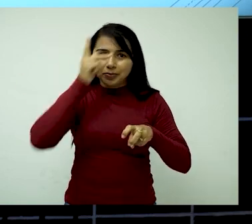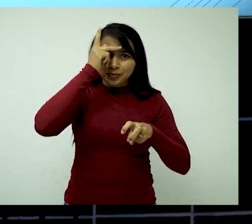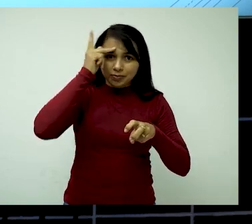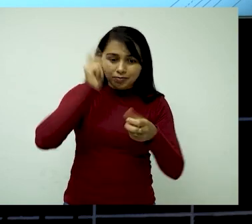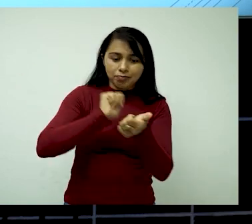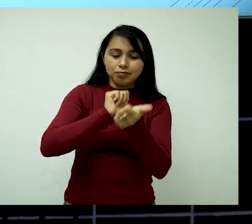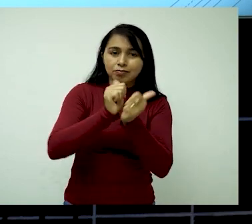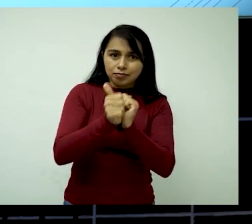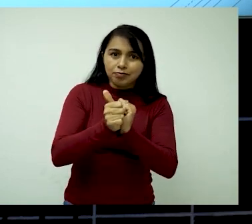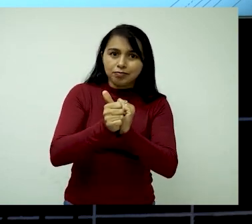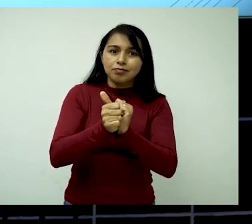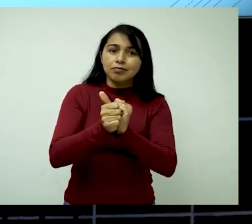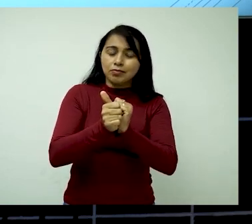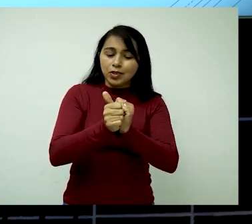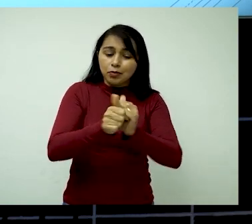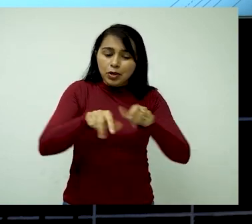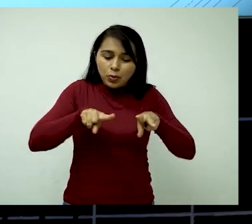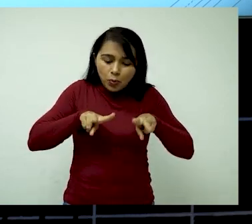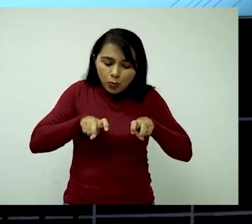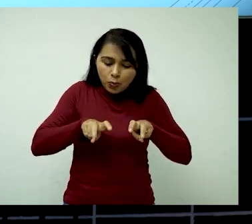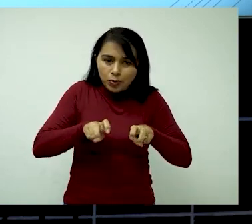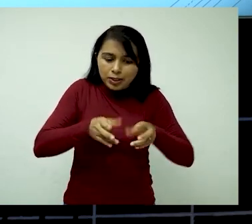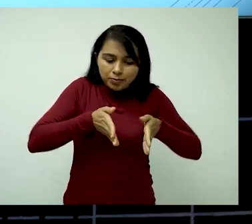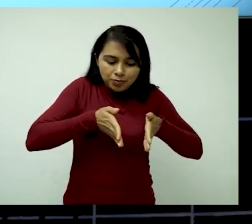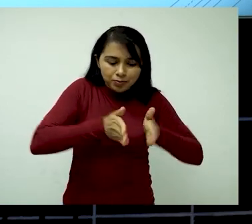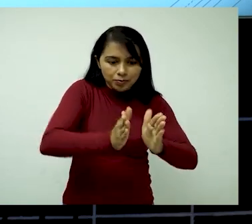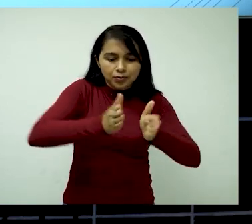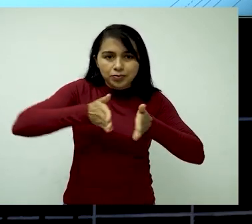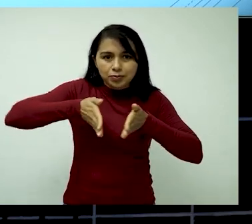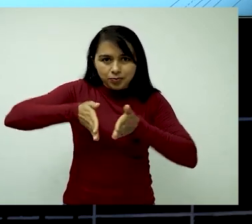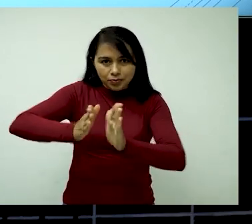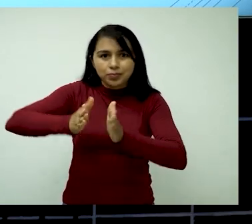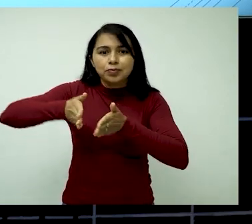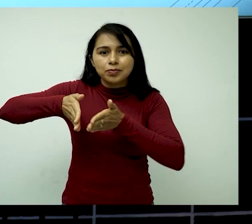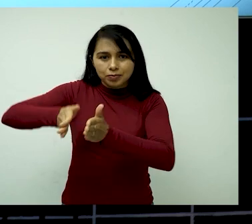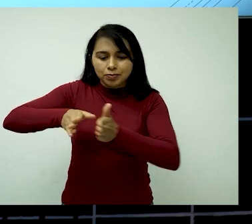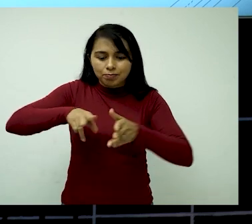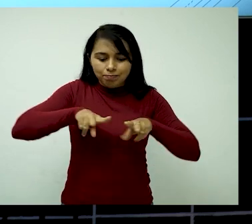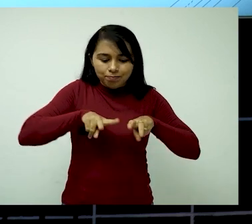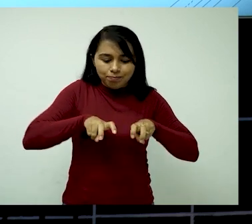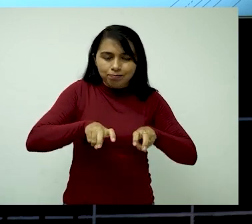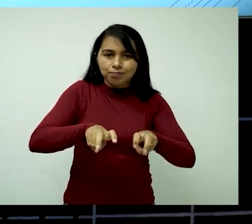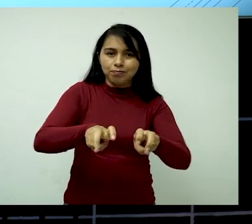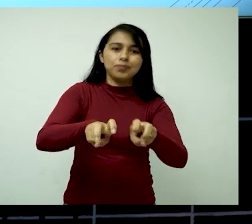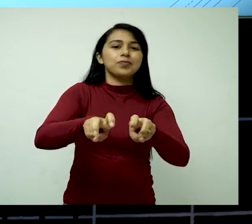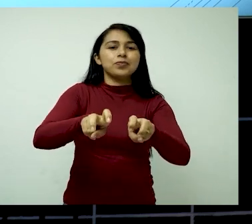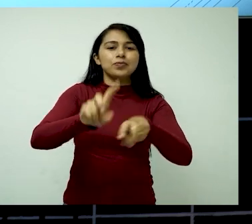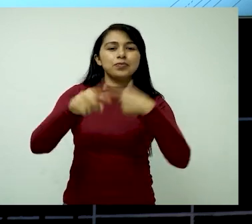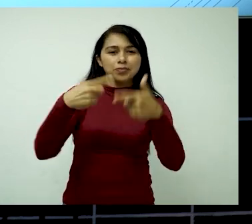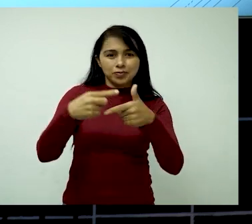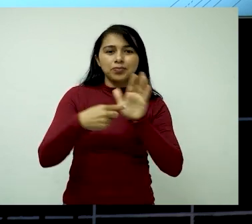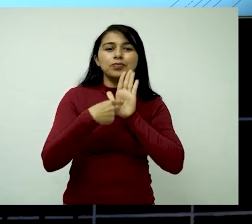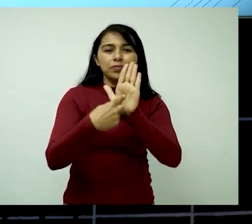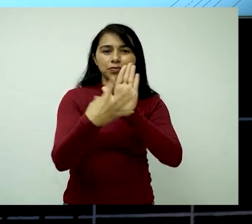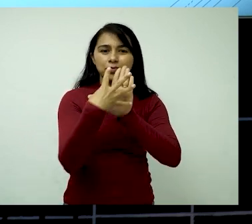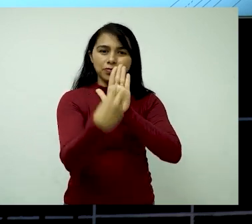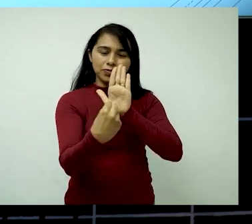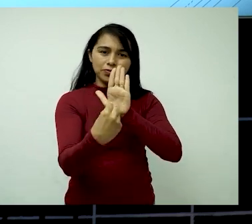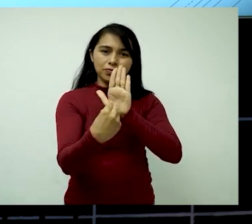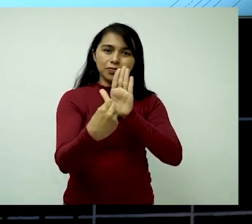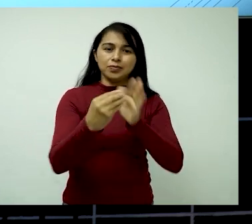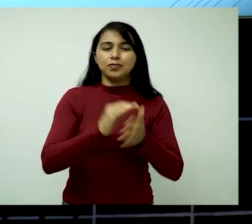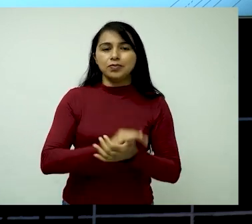vai percorrer essa determinada distância dentro da subarraia, já que a gente vai observar uma foto de